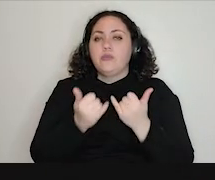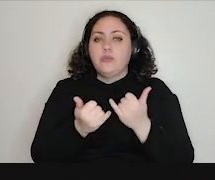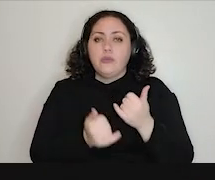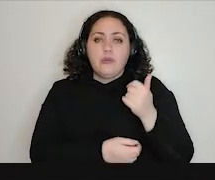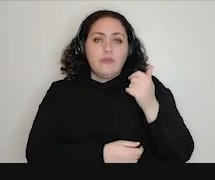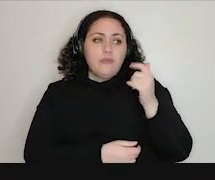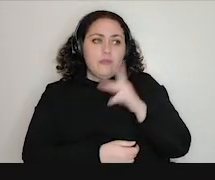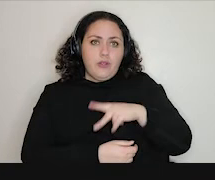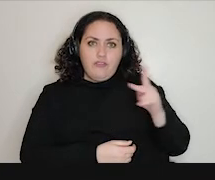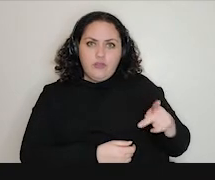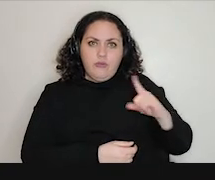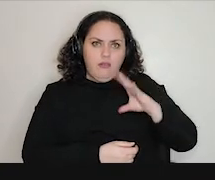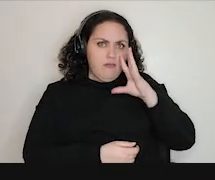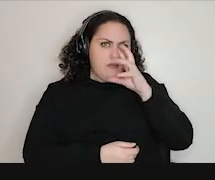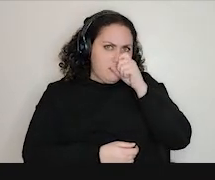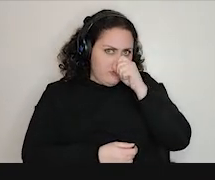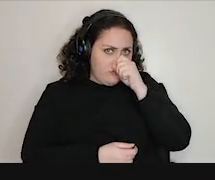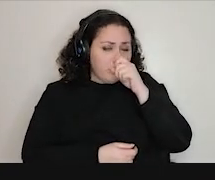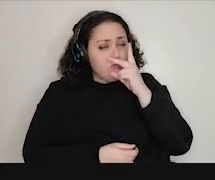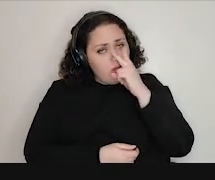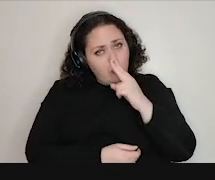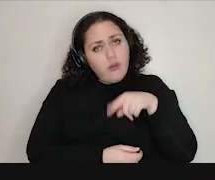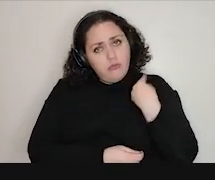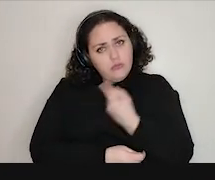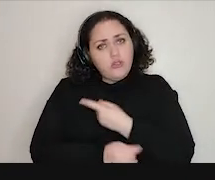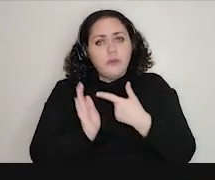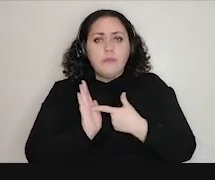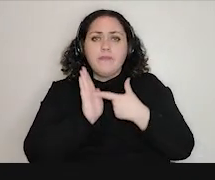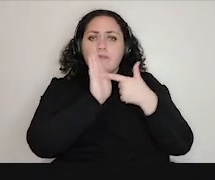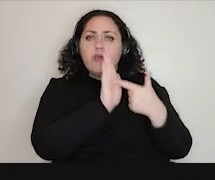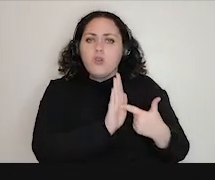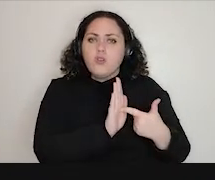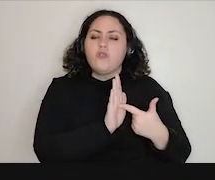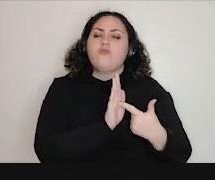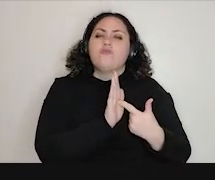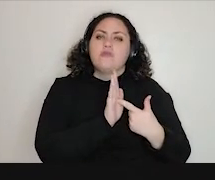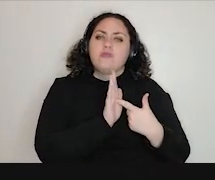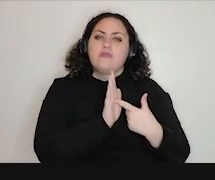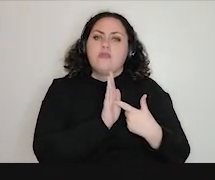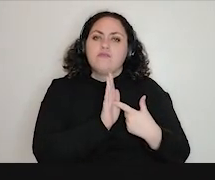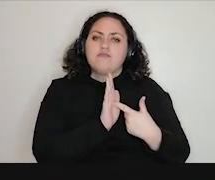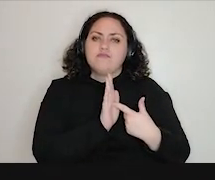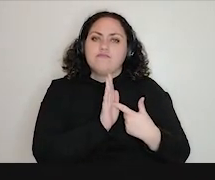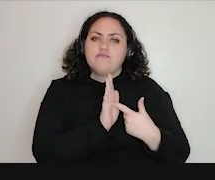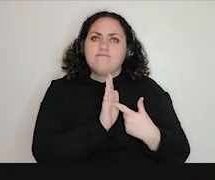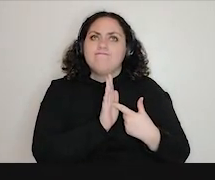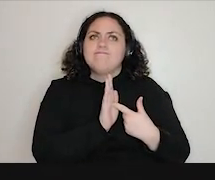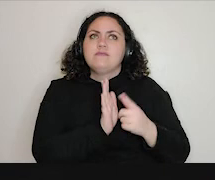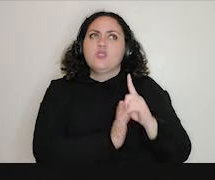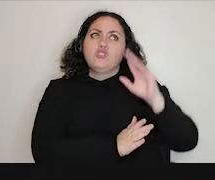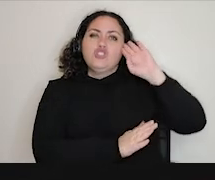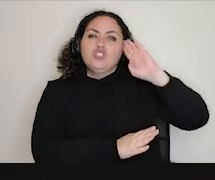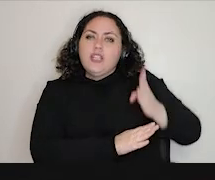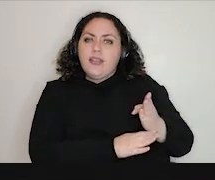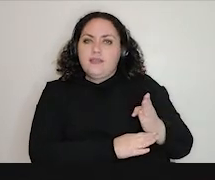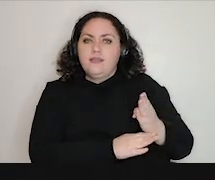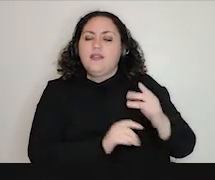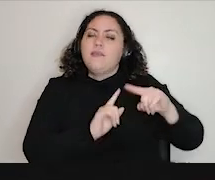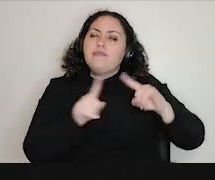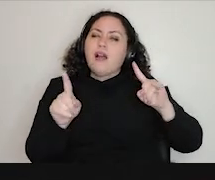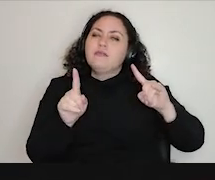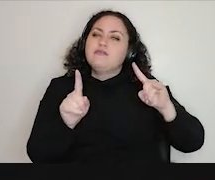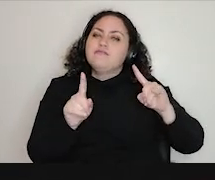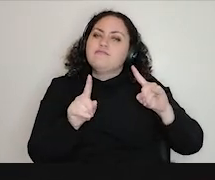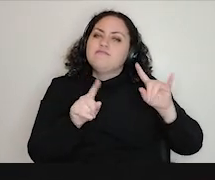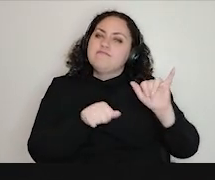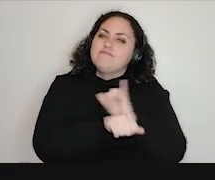mais resistentes, trazer de maneira sistemática, não necessariamente direta, nos